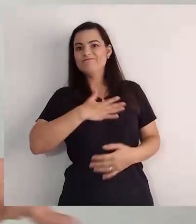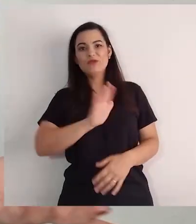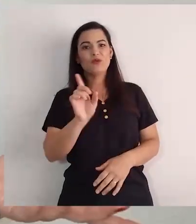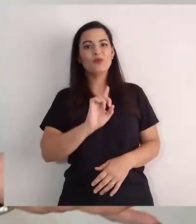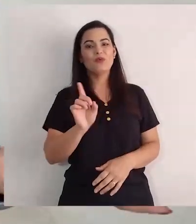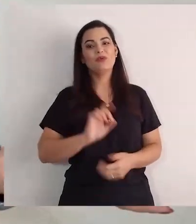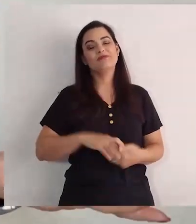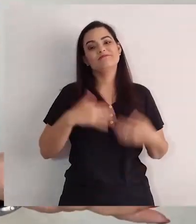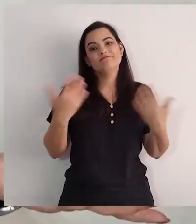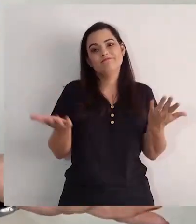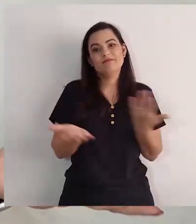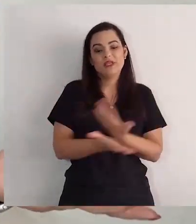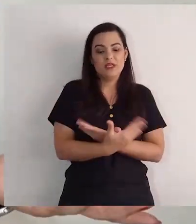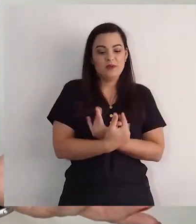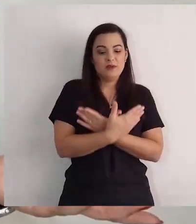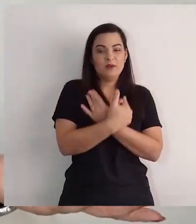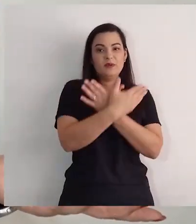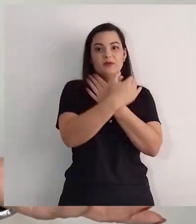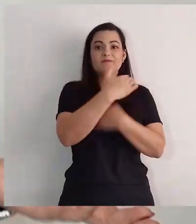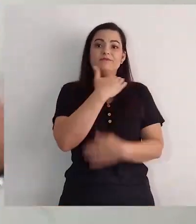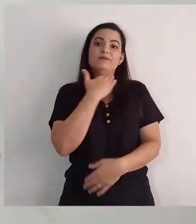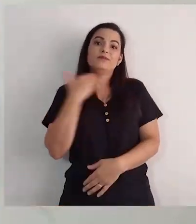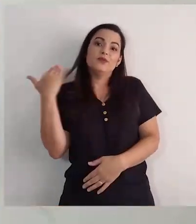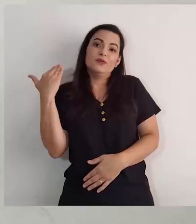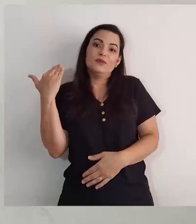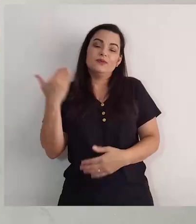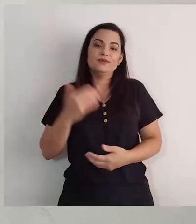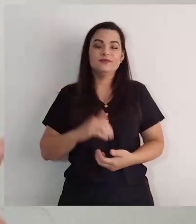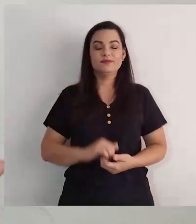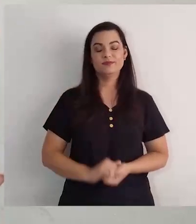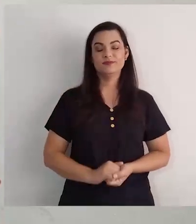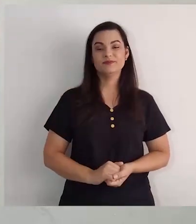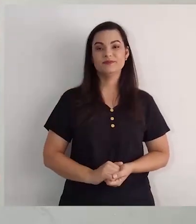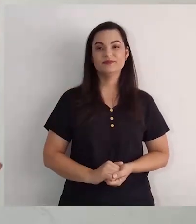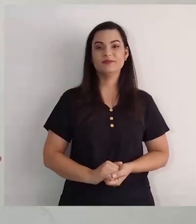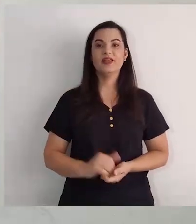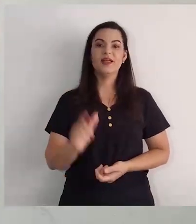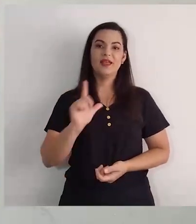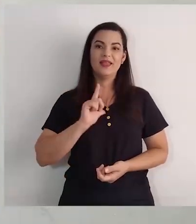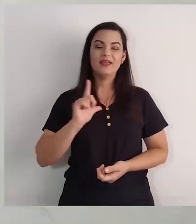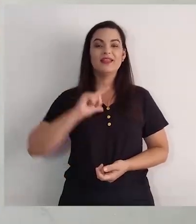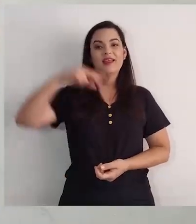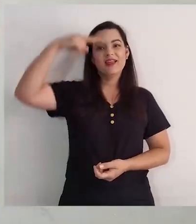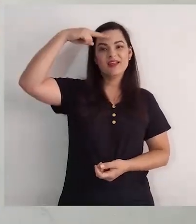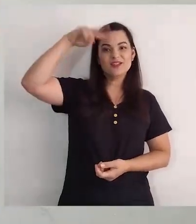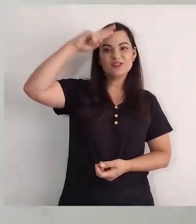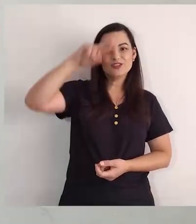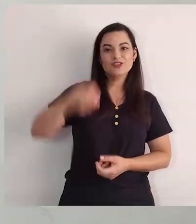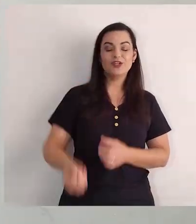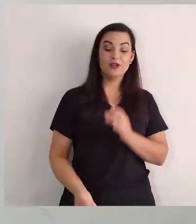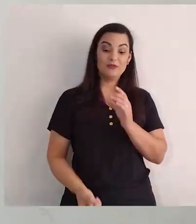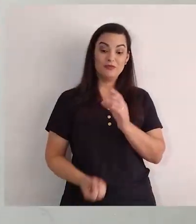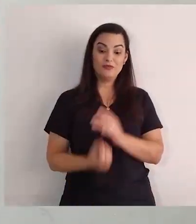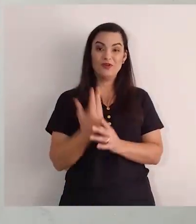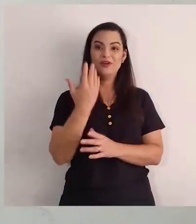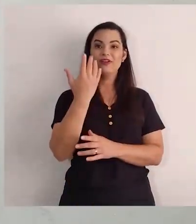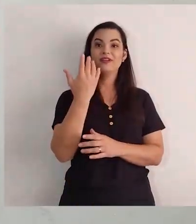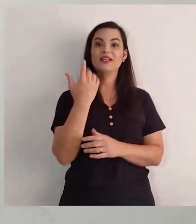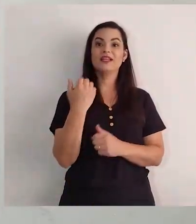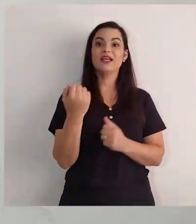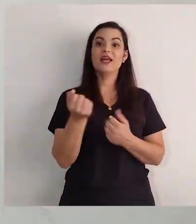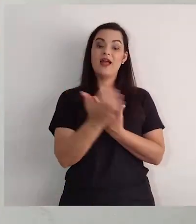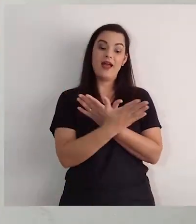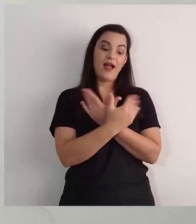as borboletas morreram. E daí surge a história de que das cores das